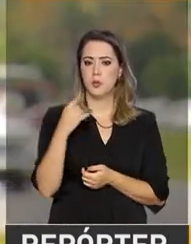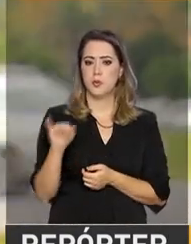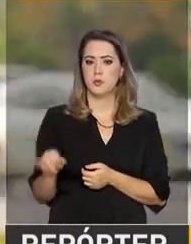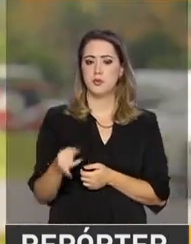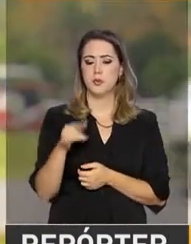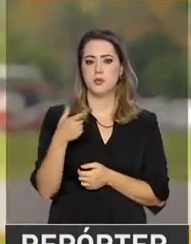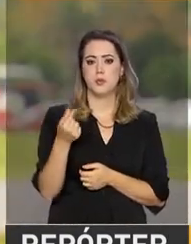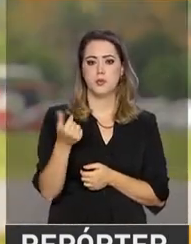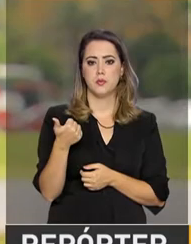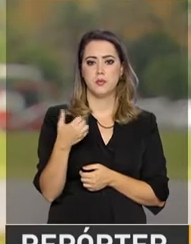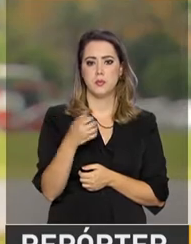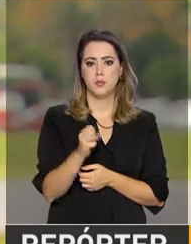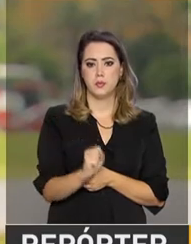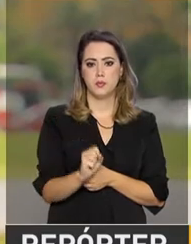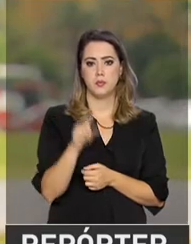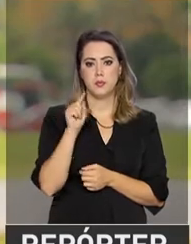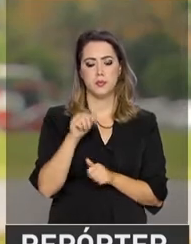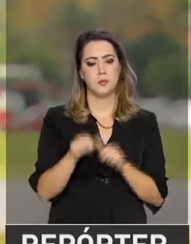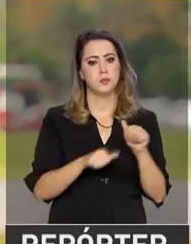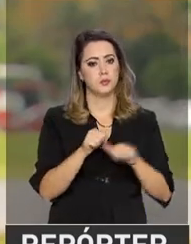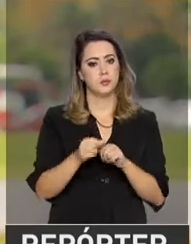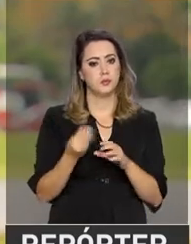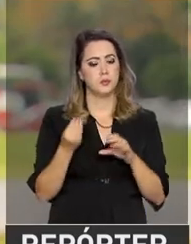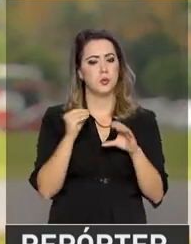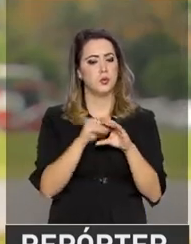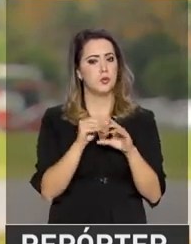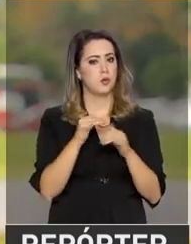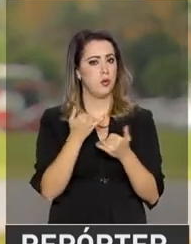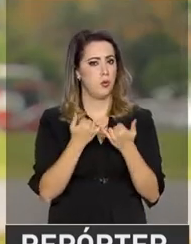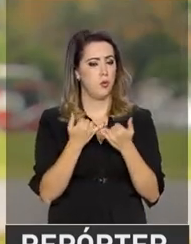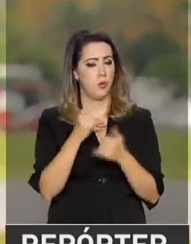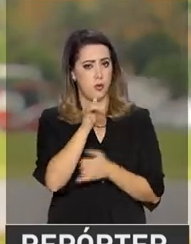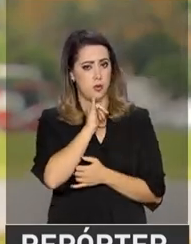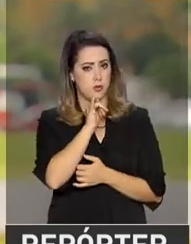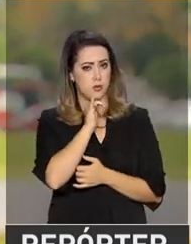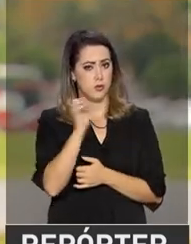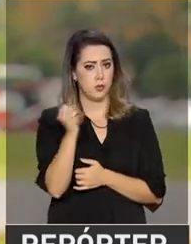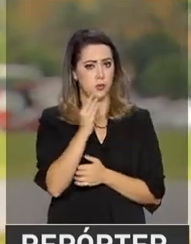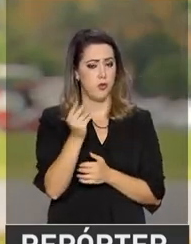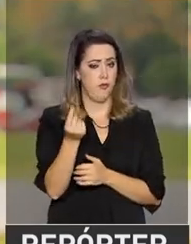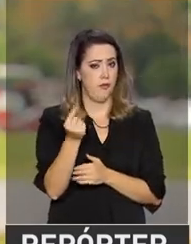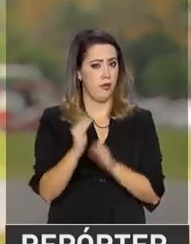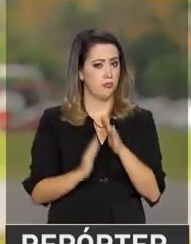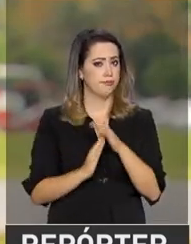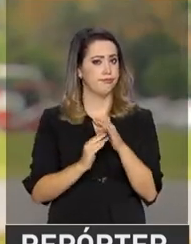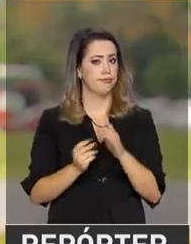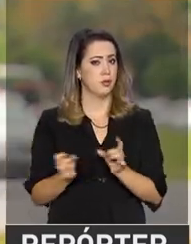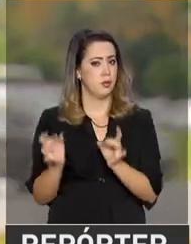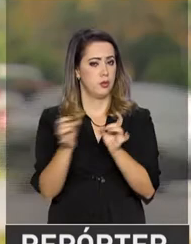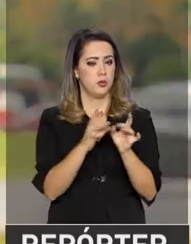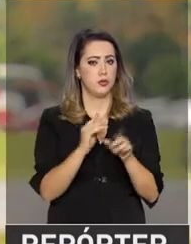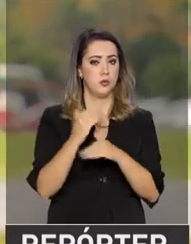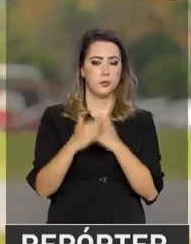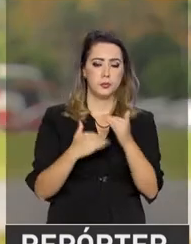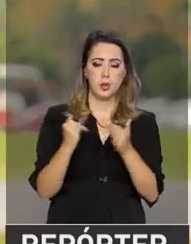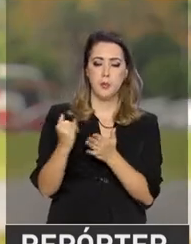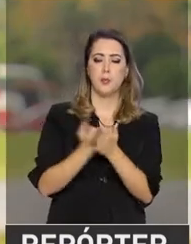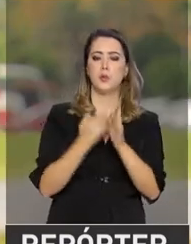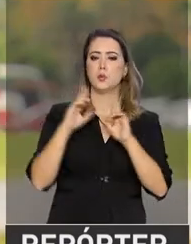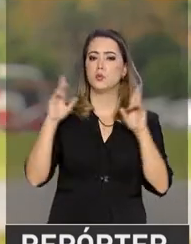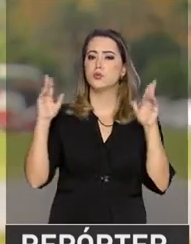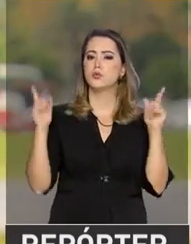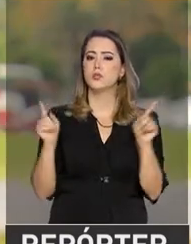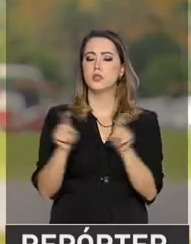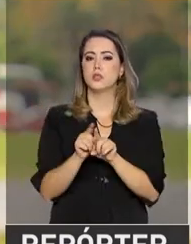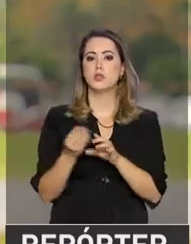janeiro de 2018 as mudanças incluem por exemplo novos limites de faturamento tributação progressiva ea